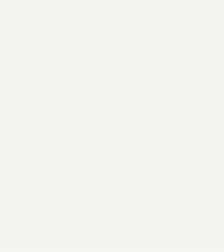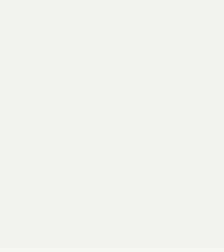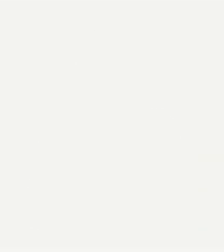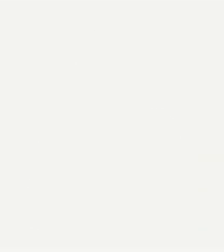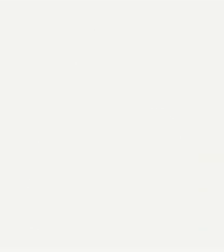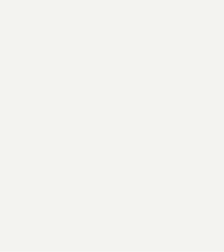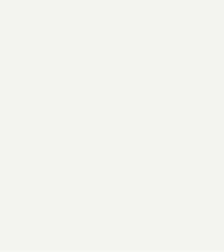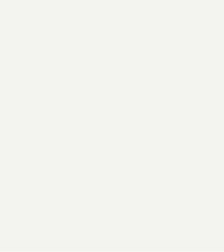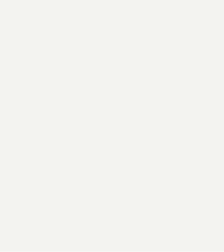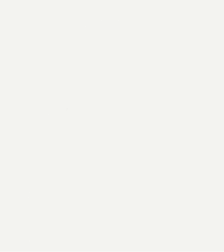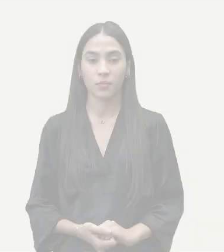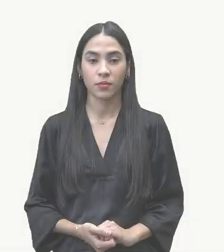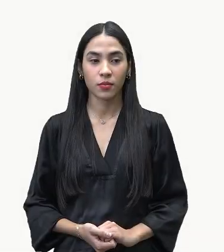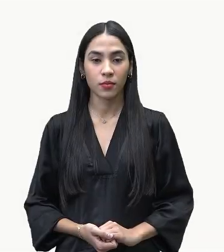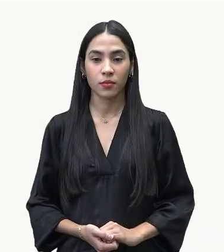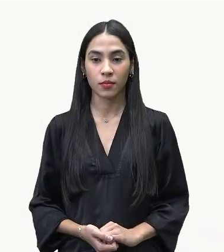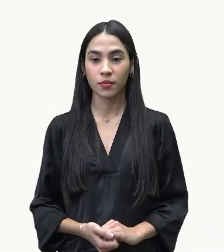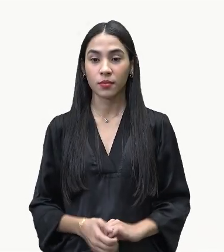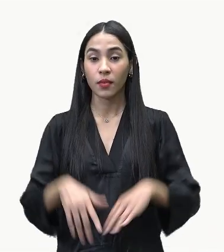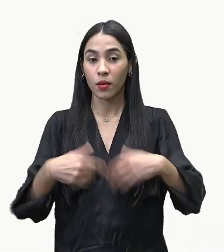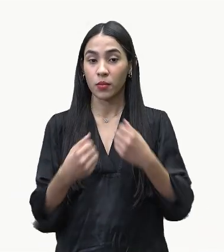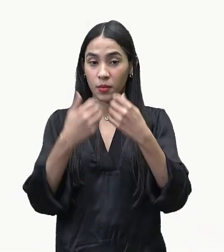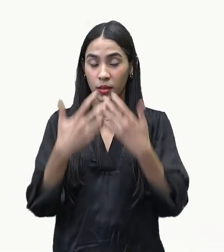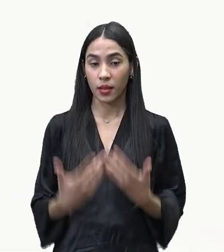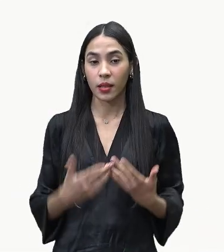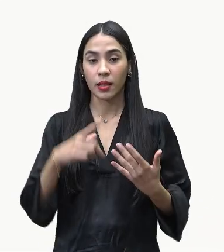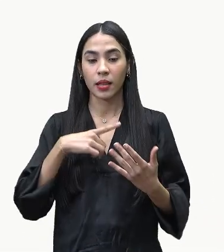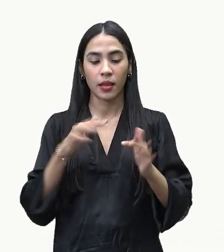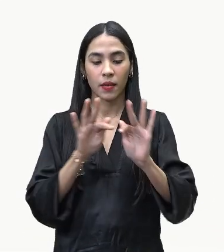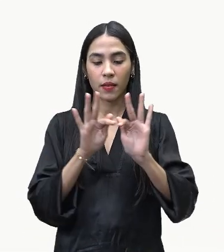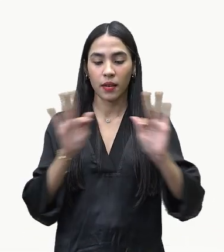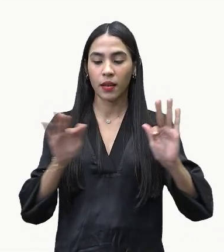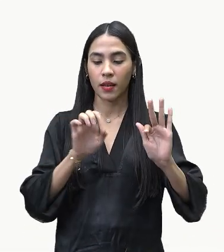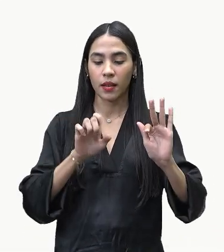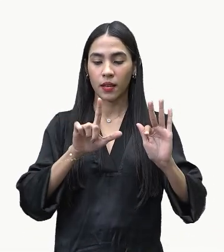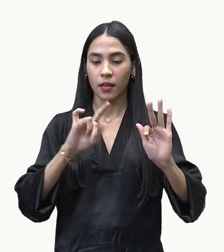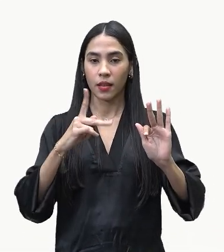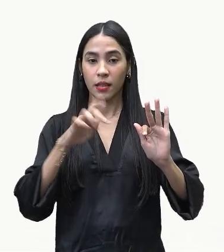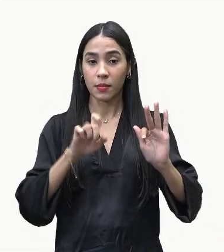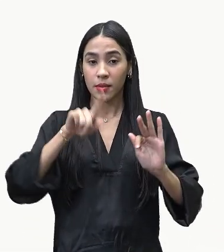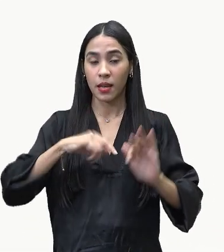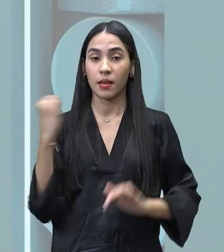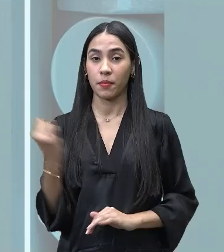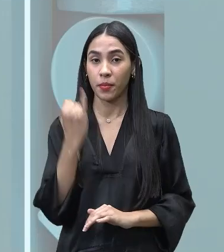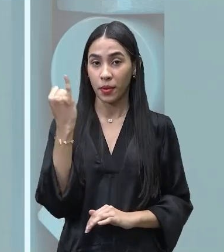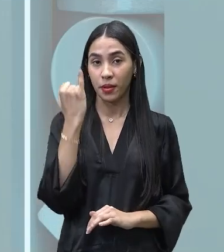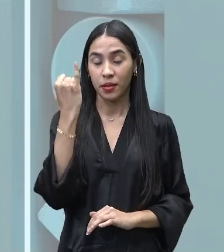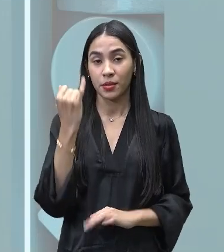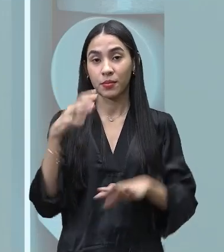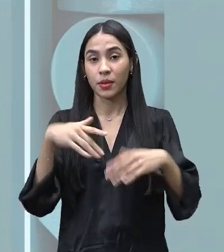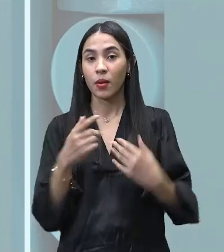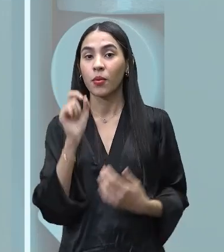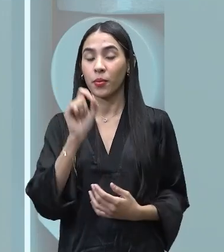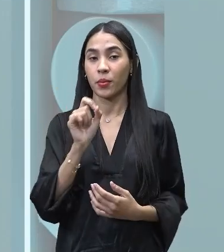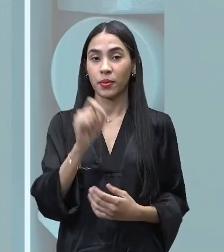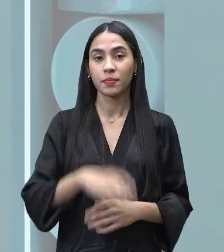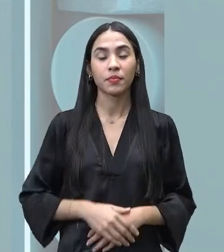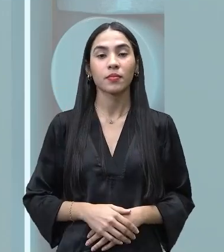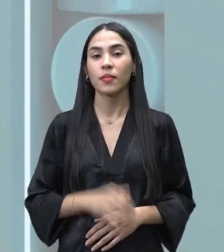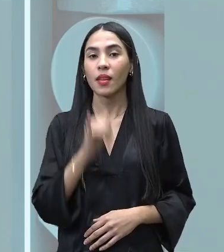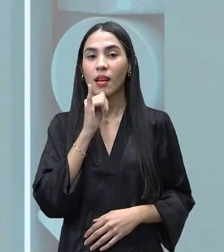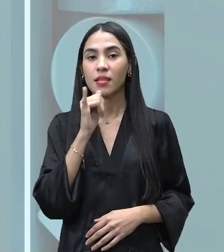ok? E aí eu disse para vocês que tinha uma parte do conceito de elipse que era muito importante, não é? Que era aquela parte